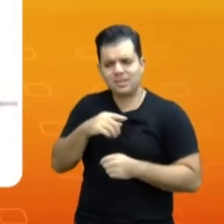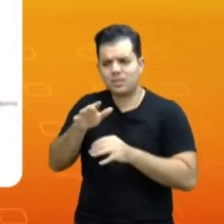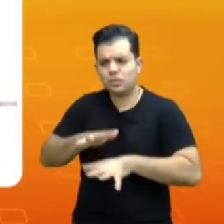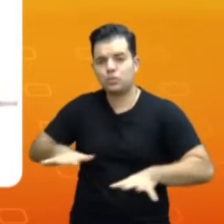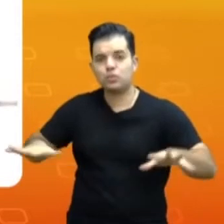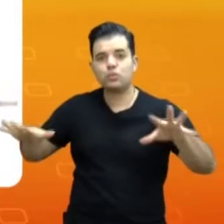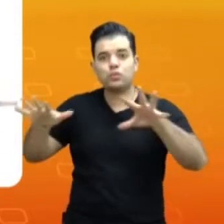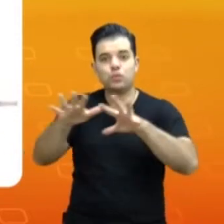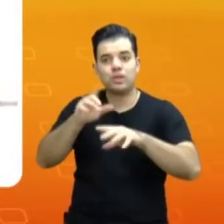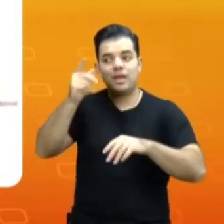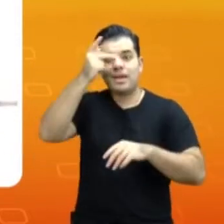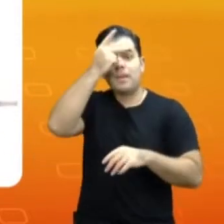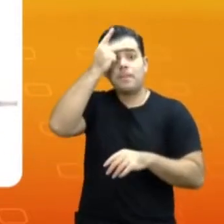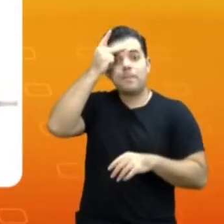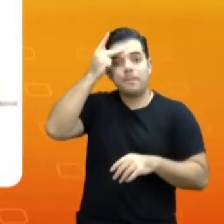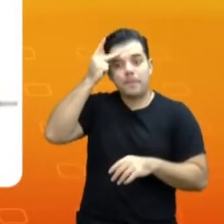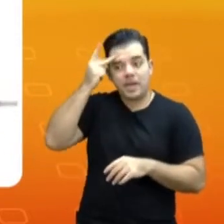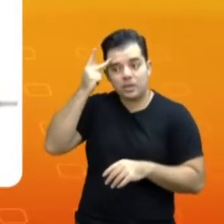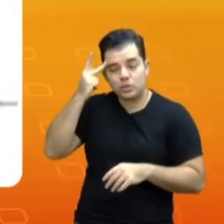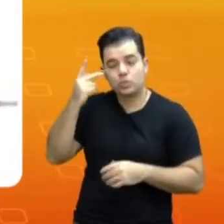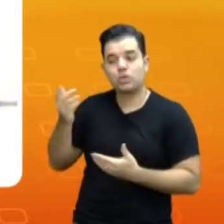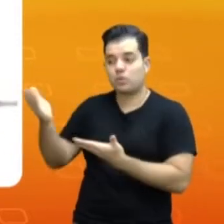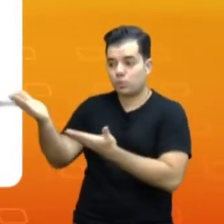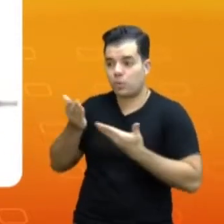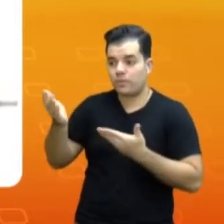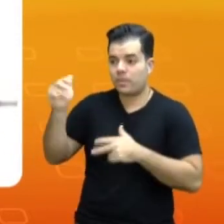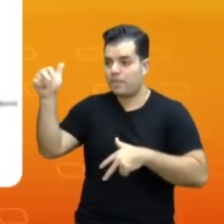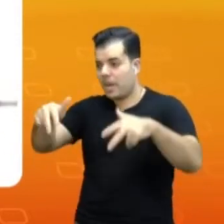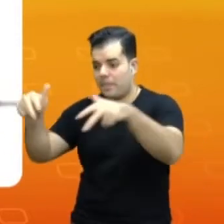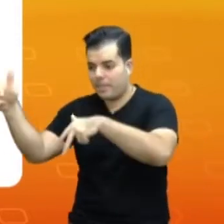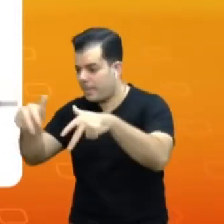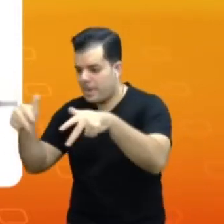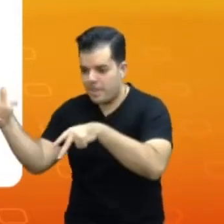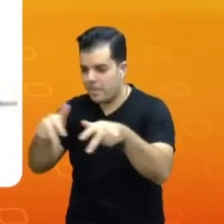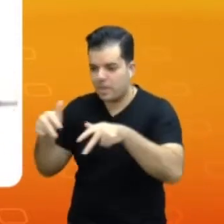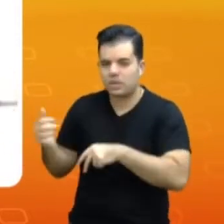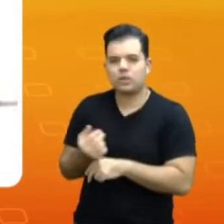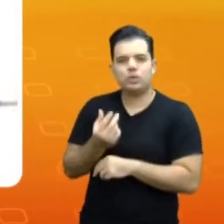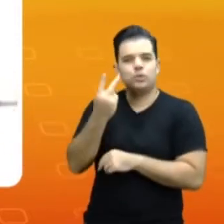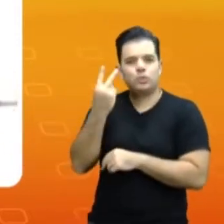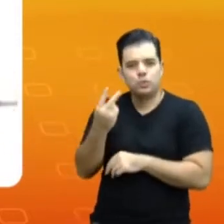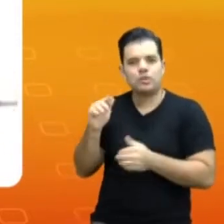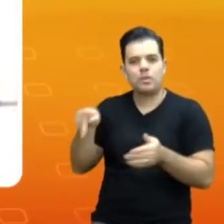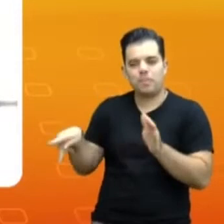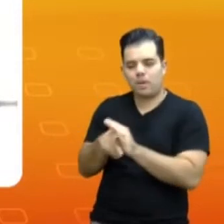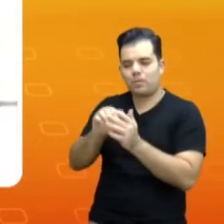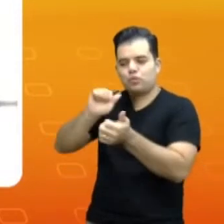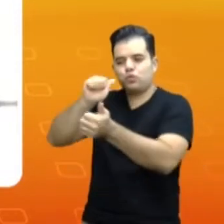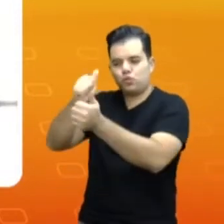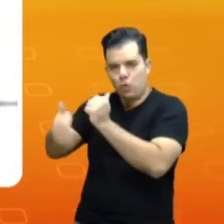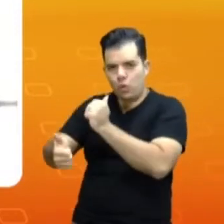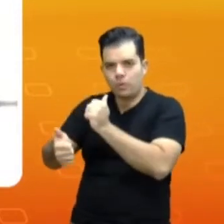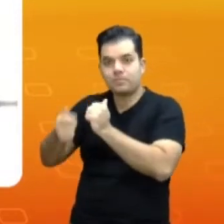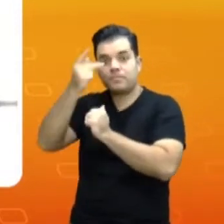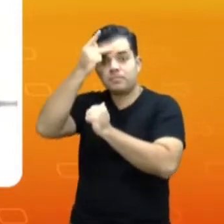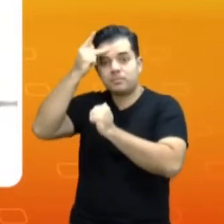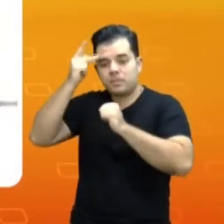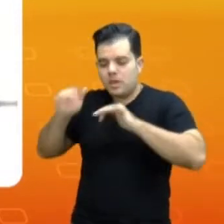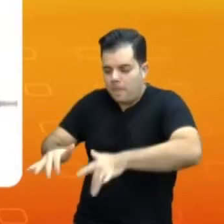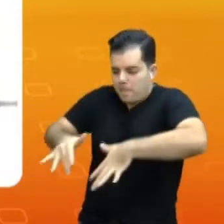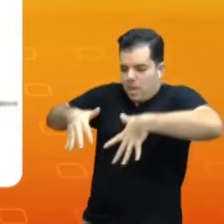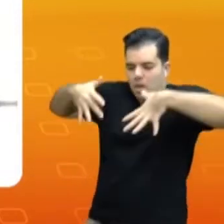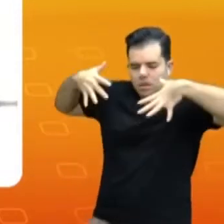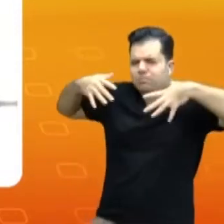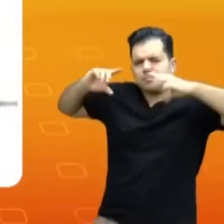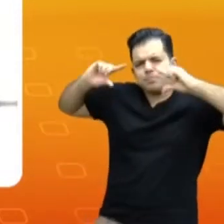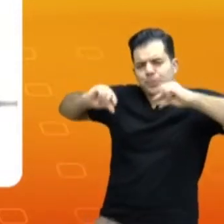maior quantidade de pessoas são convidados dos stakeholders dos Jogos, né? Público mesmo tem pouquíssimo. E por que isso acontece? Aí